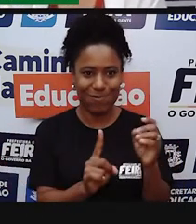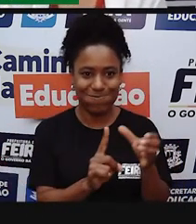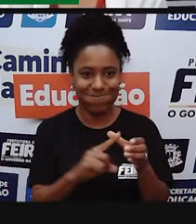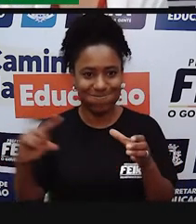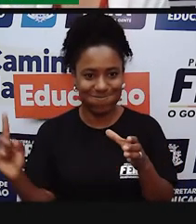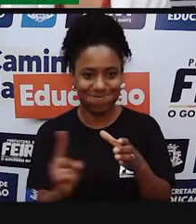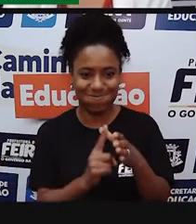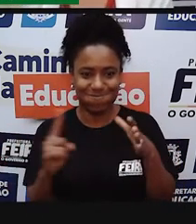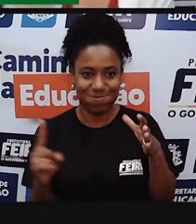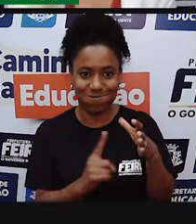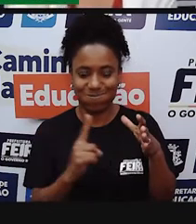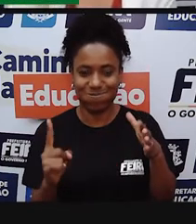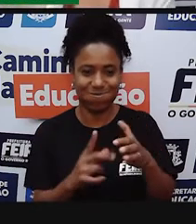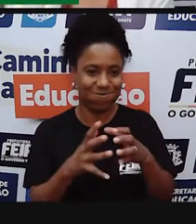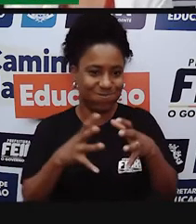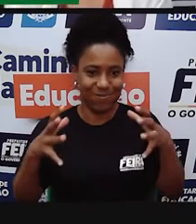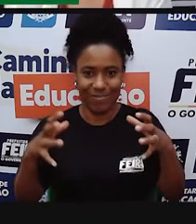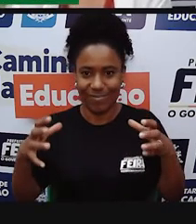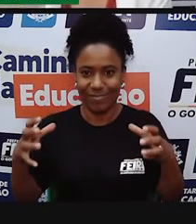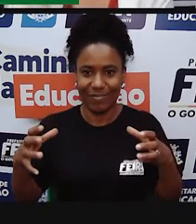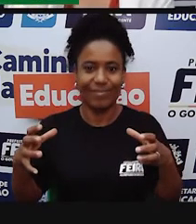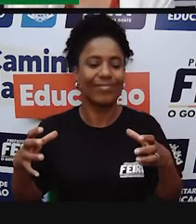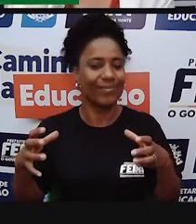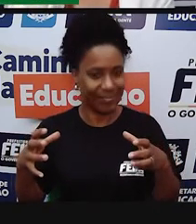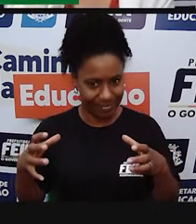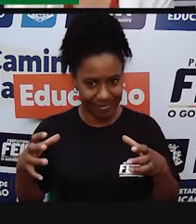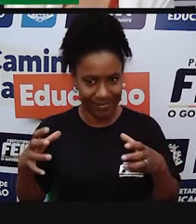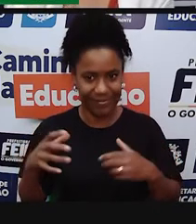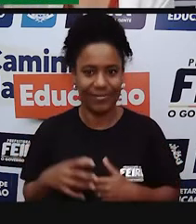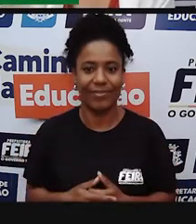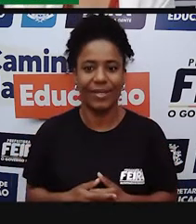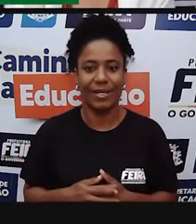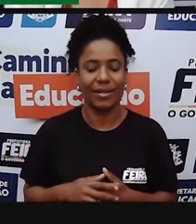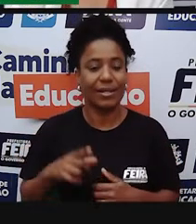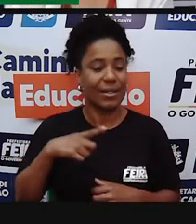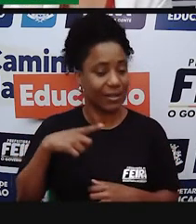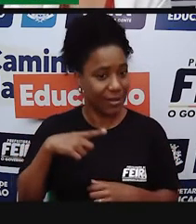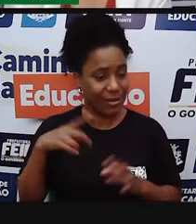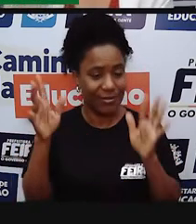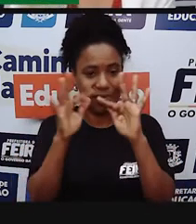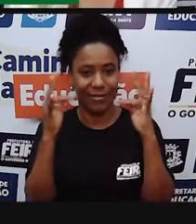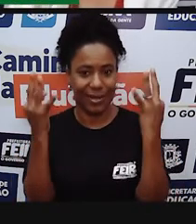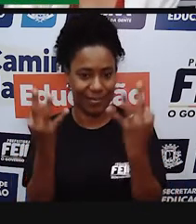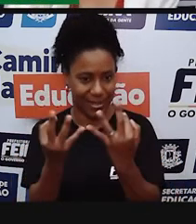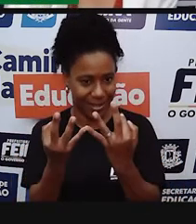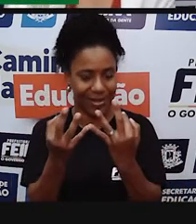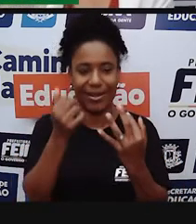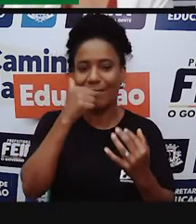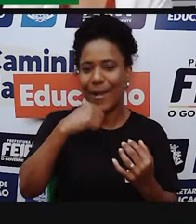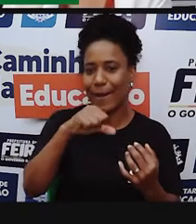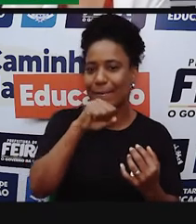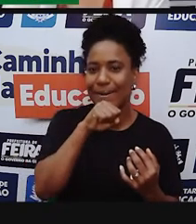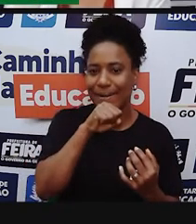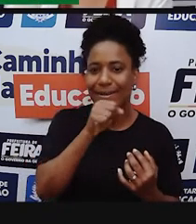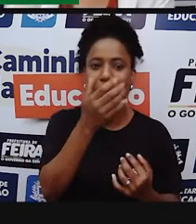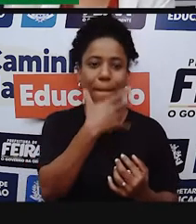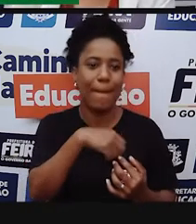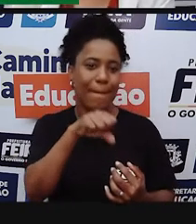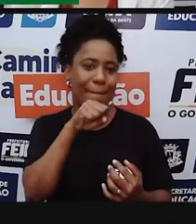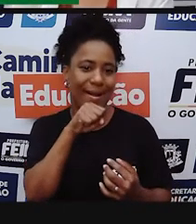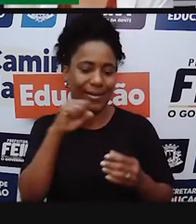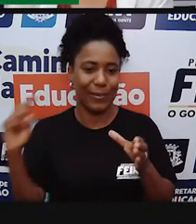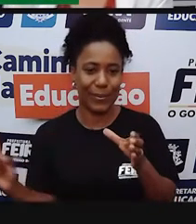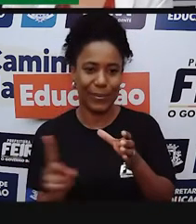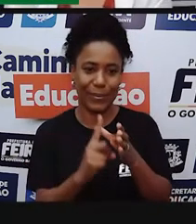levamos em consideração palavras animadoras pele os familiares por parte de mãe e por parte de